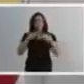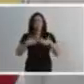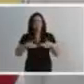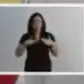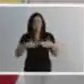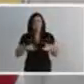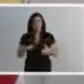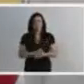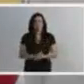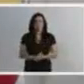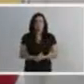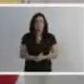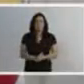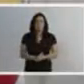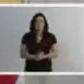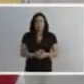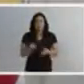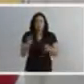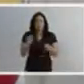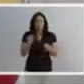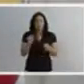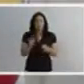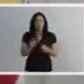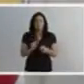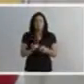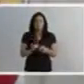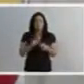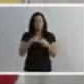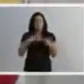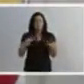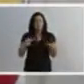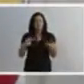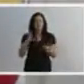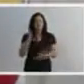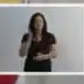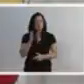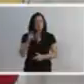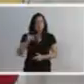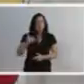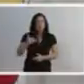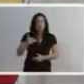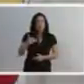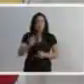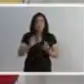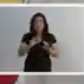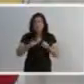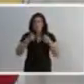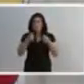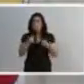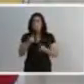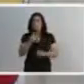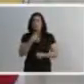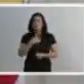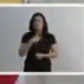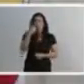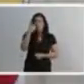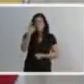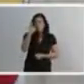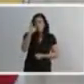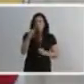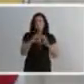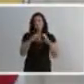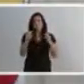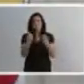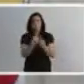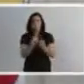que podemos fazer aquilo que já foi feito nessa legislatura defendeu o interesse da comunidade de defender o